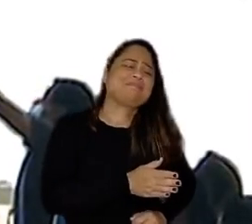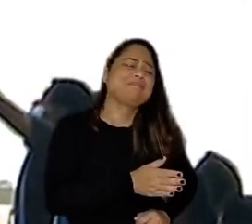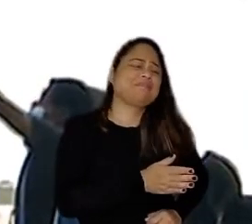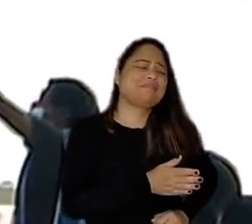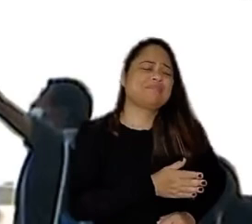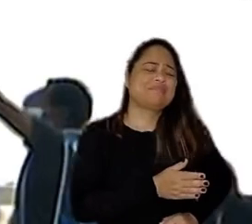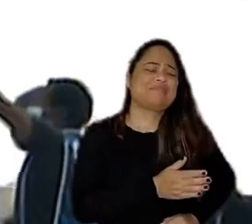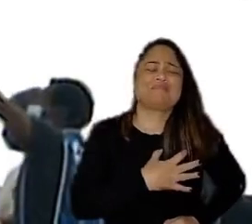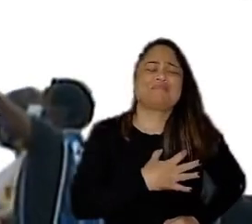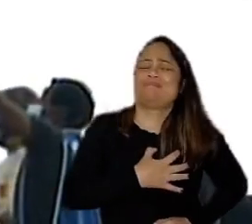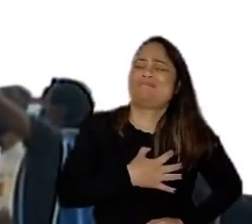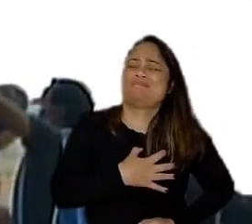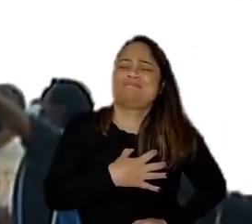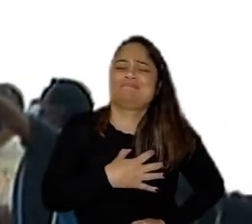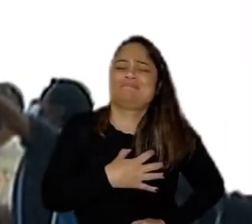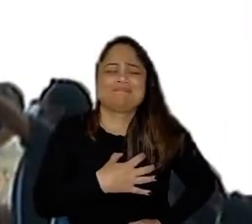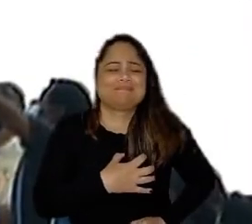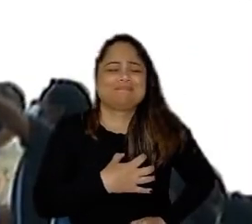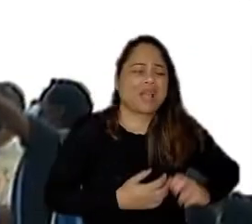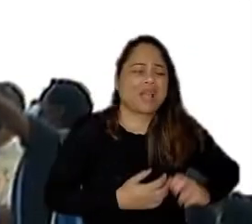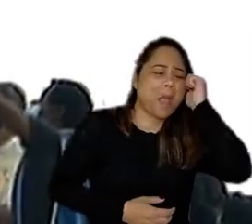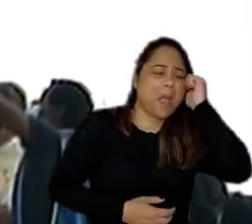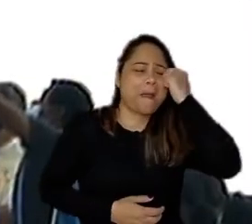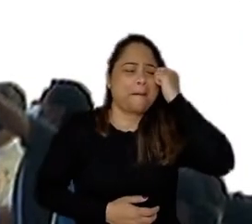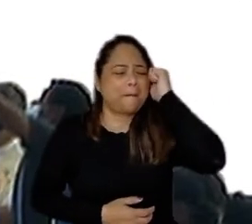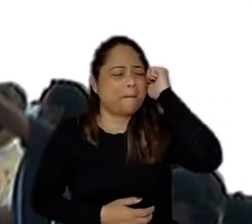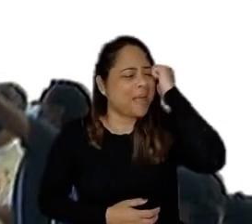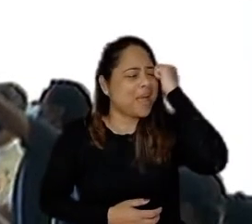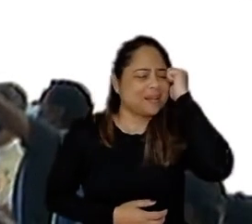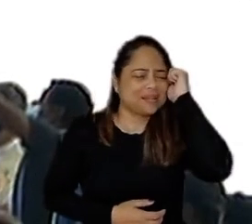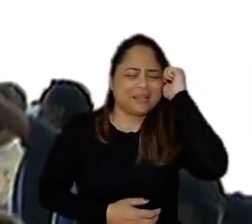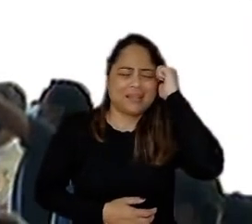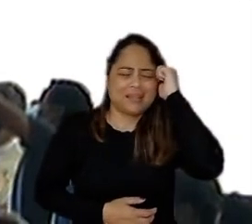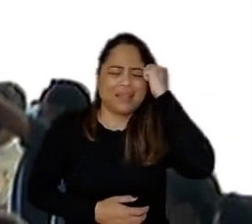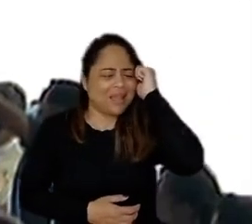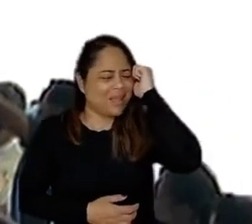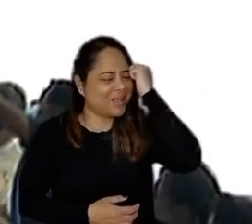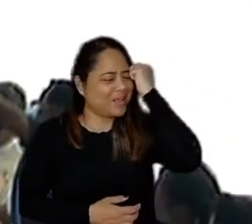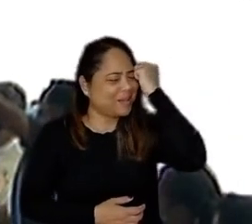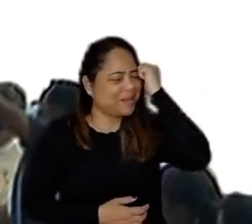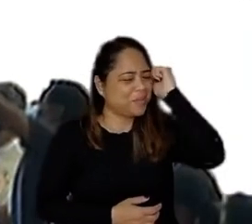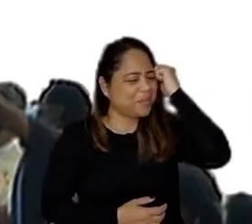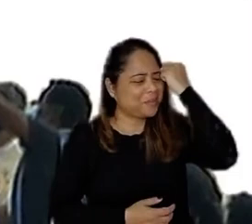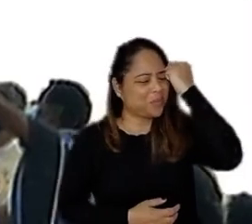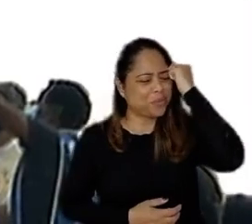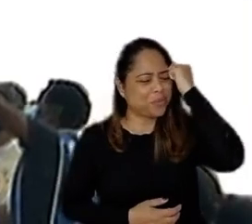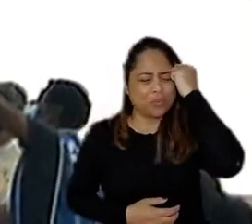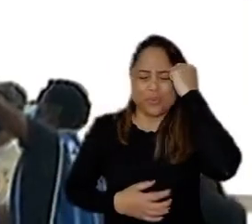mim. Me arrependo dos meus